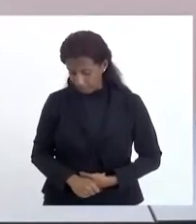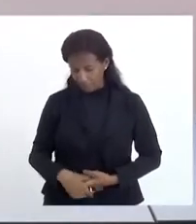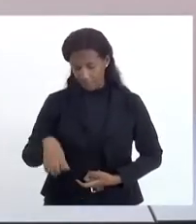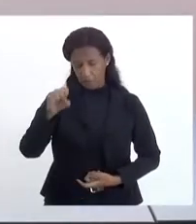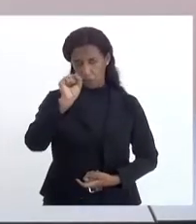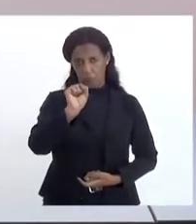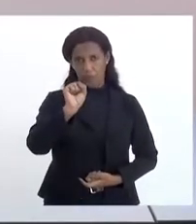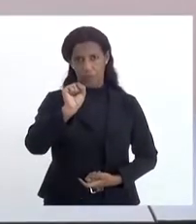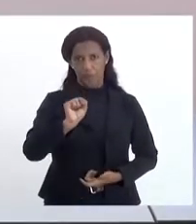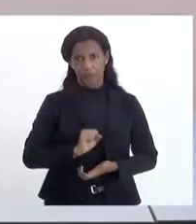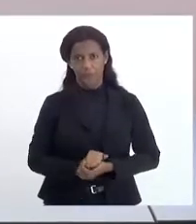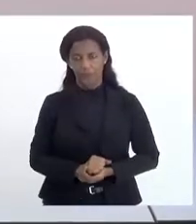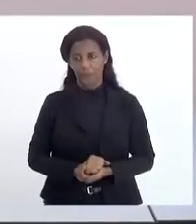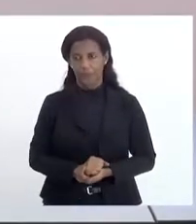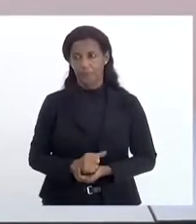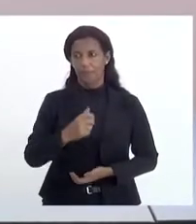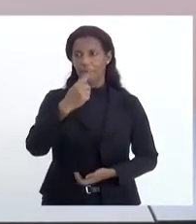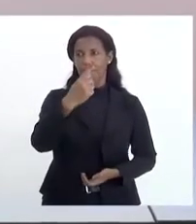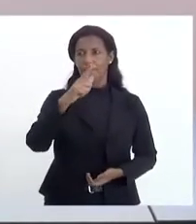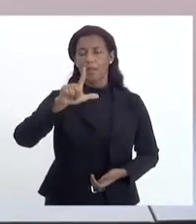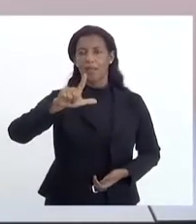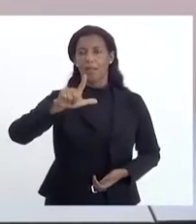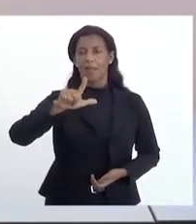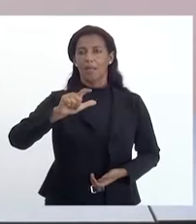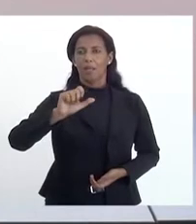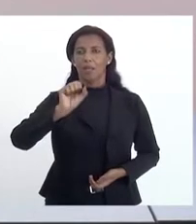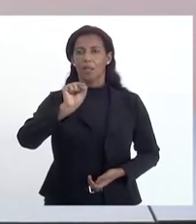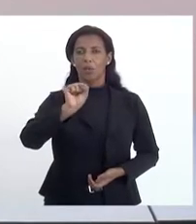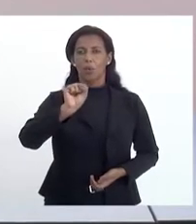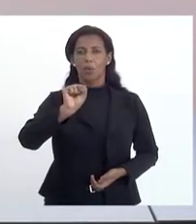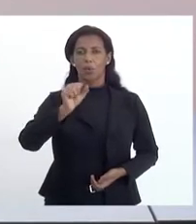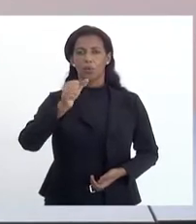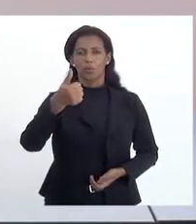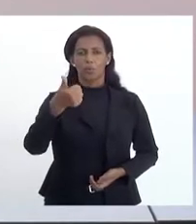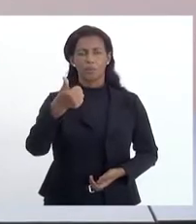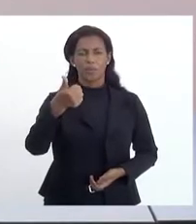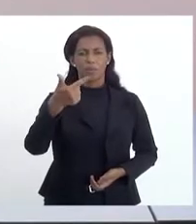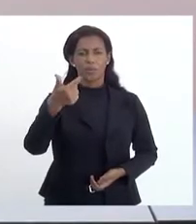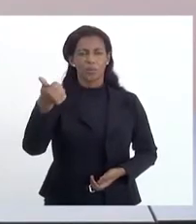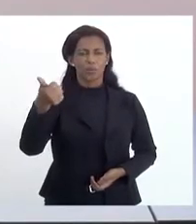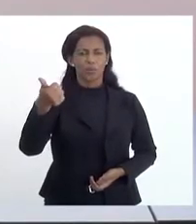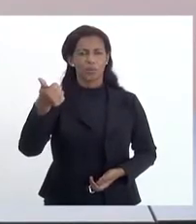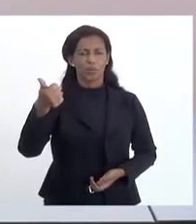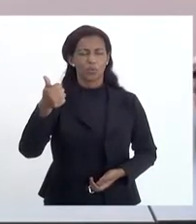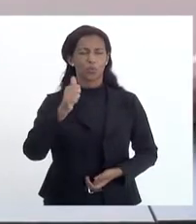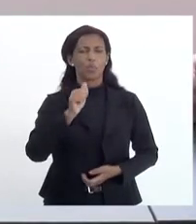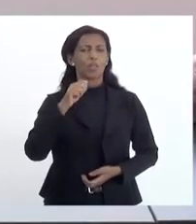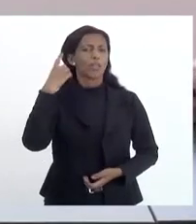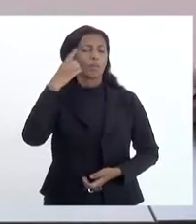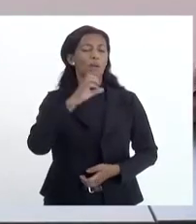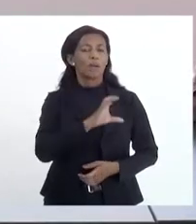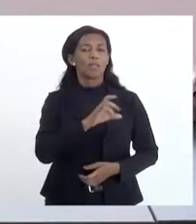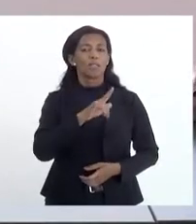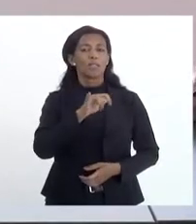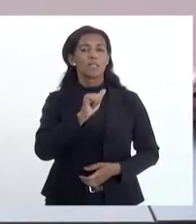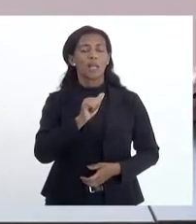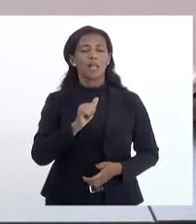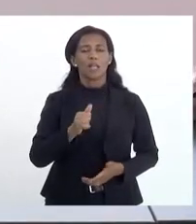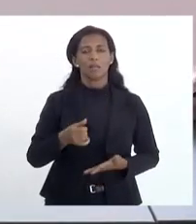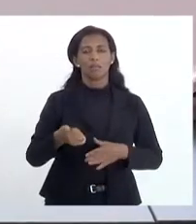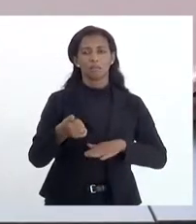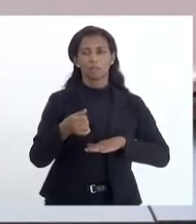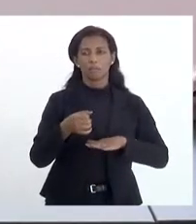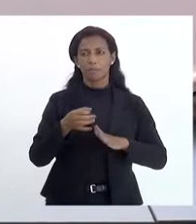8. Projeto de lei 4621-2021, autoria deputada Célia Jordão. Parecer pela juridicidade.